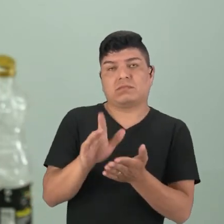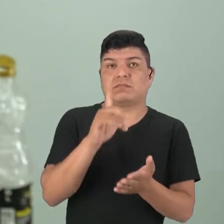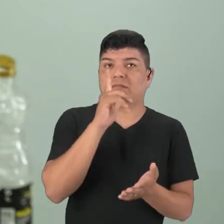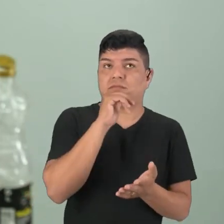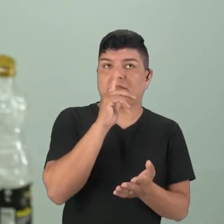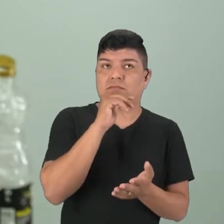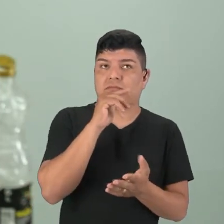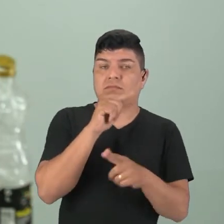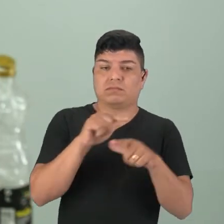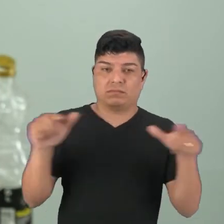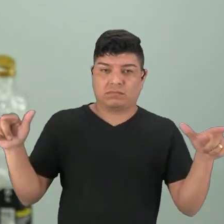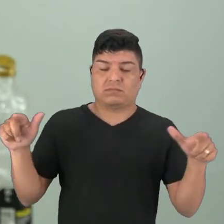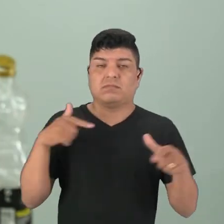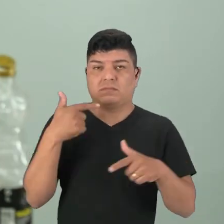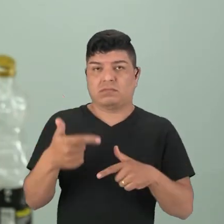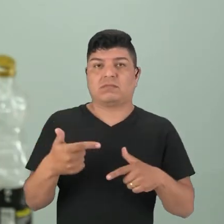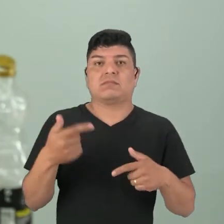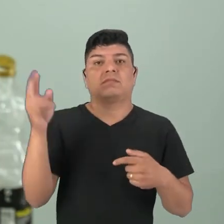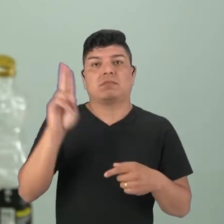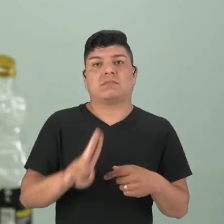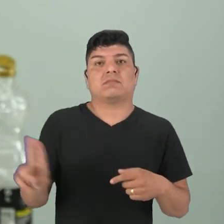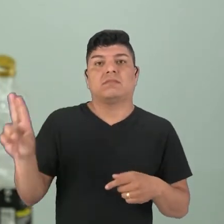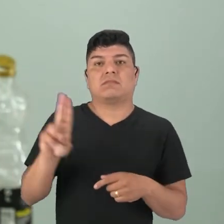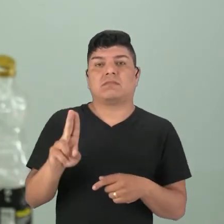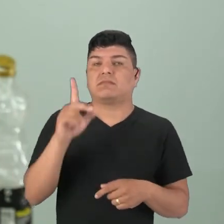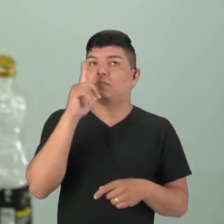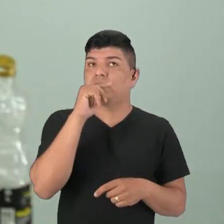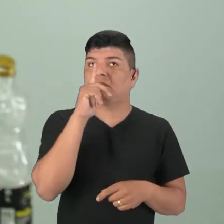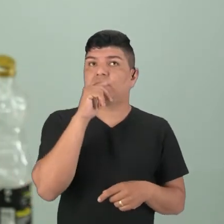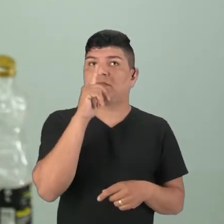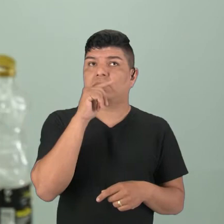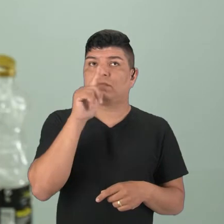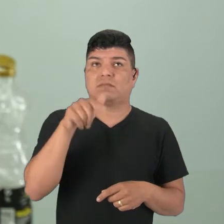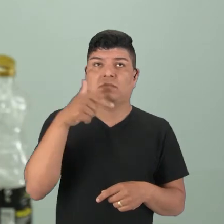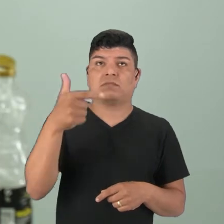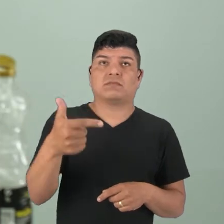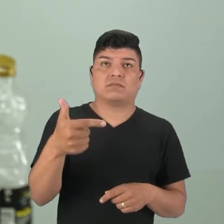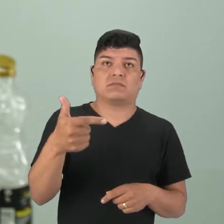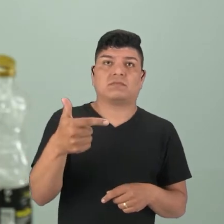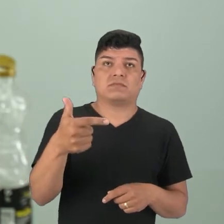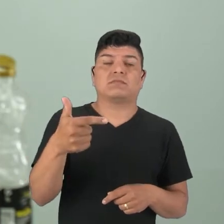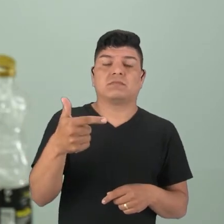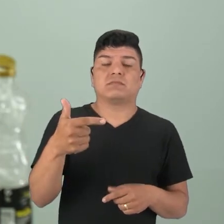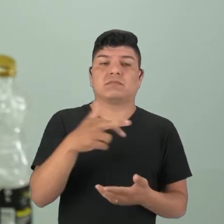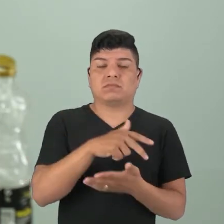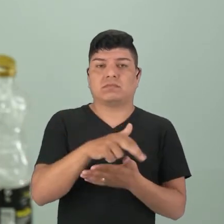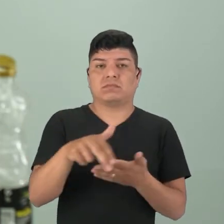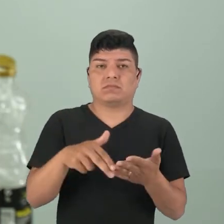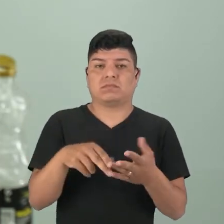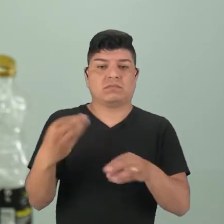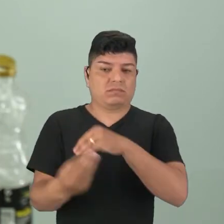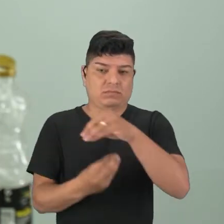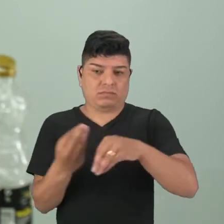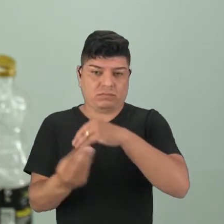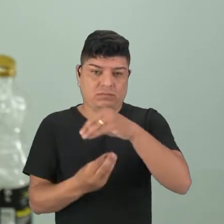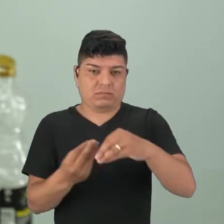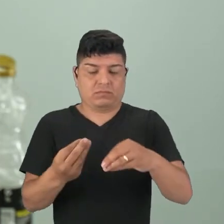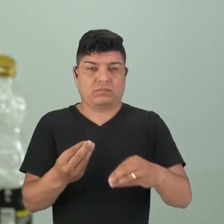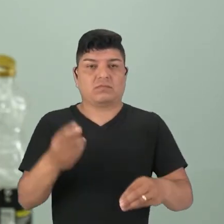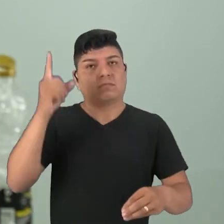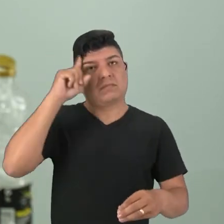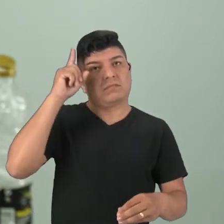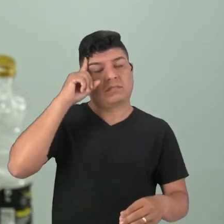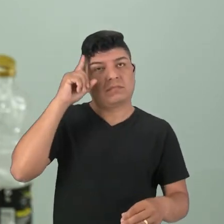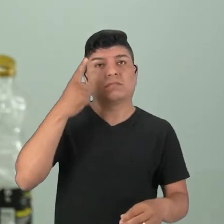para tornar ela pura. E a gente vai usar a água com outros elementos para a gente ver essas misturas que a gente usa no